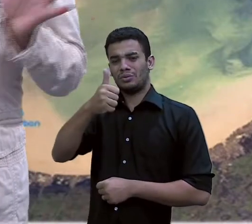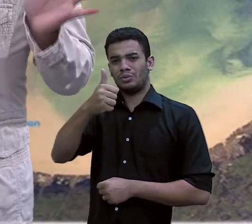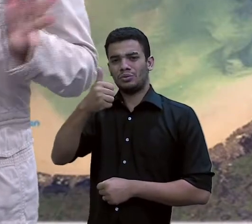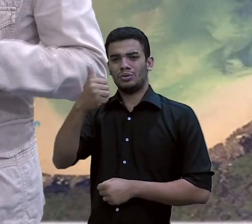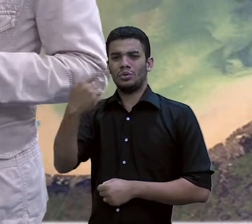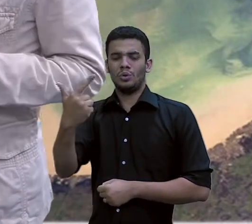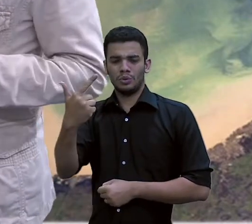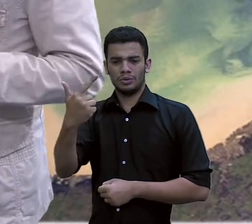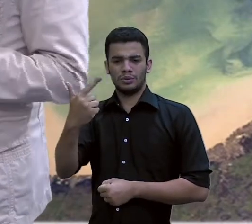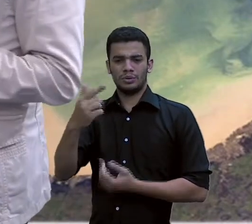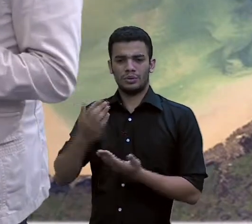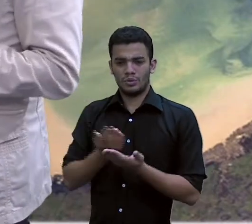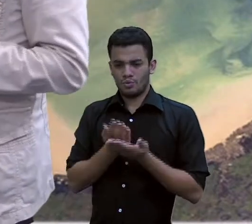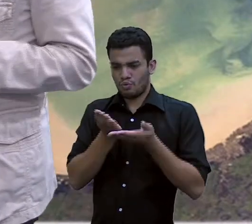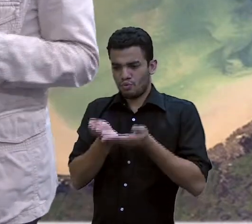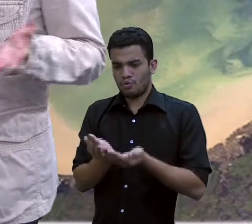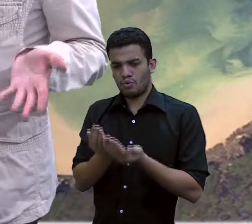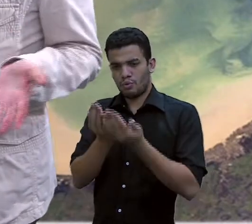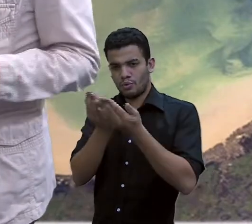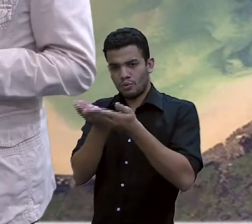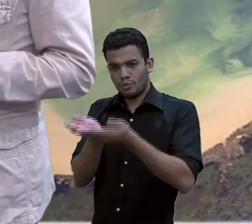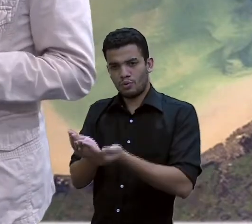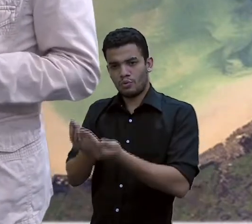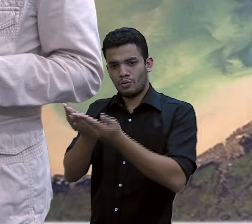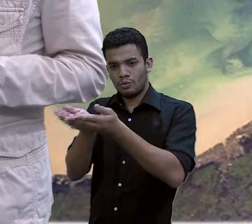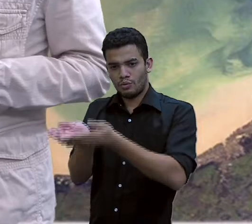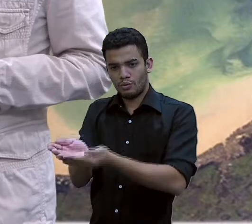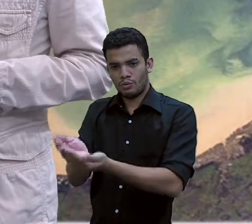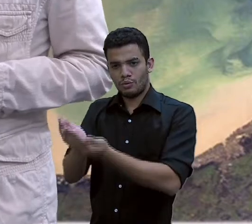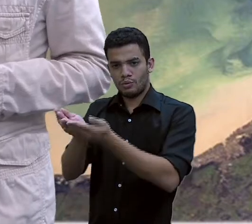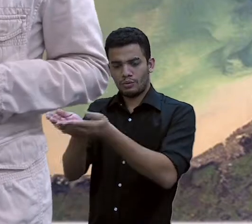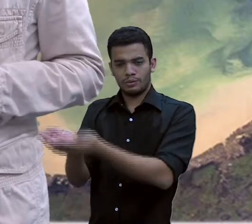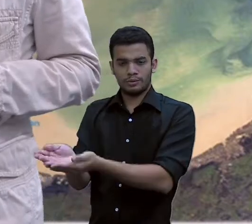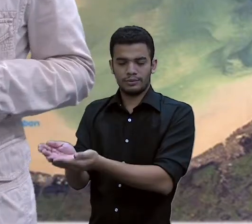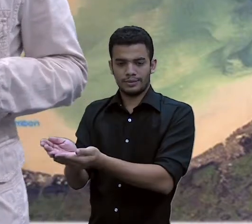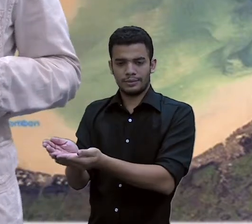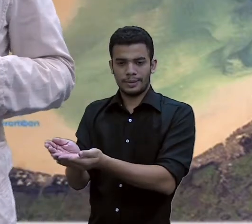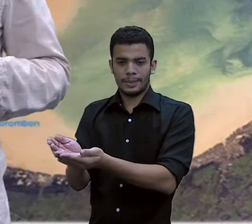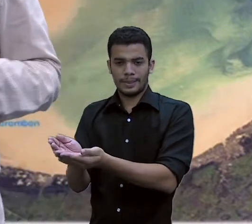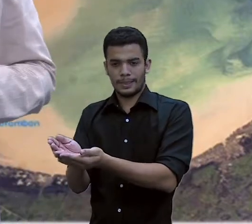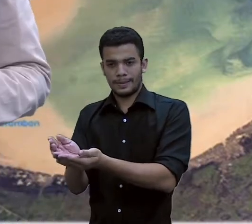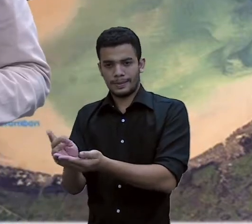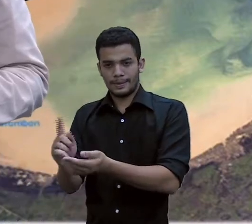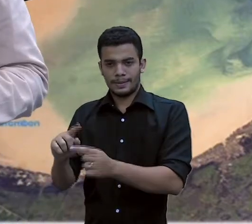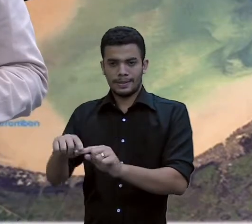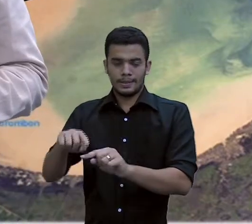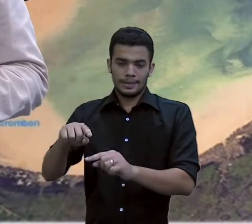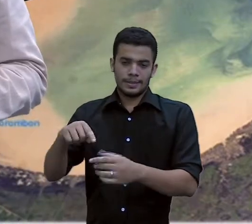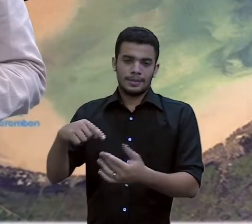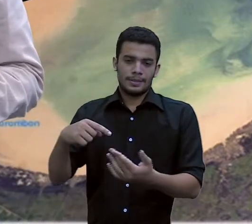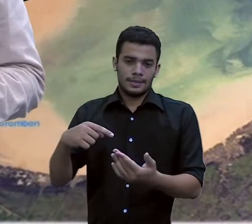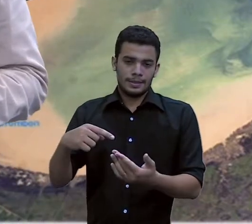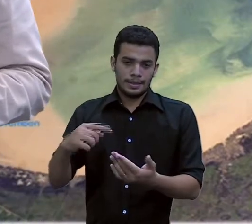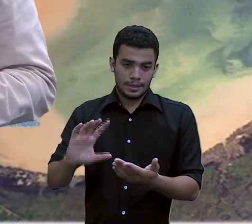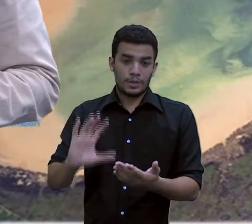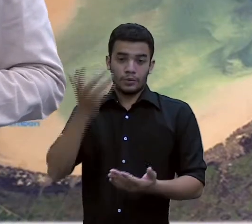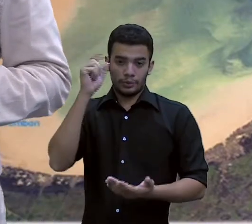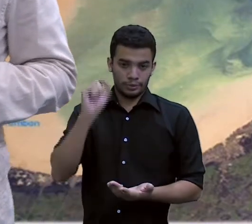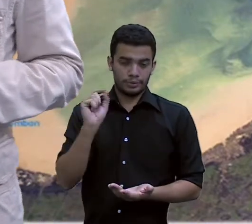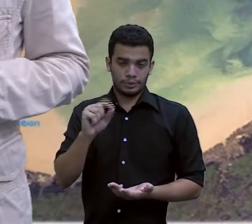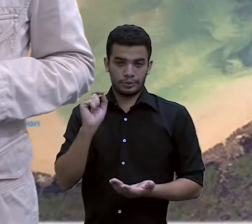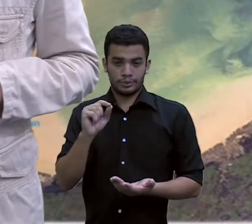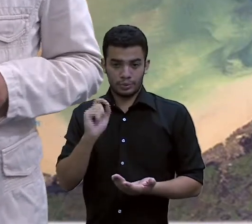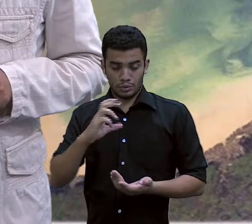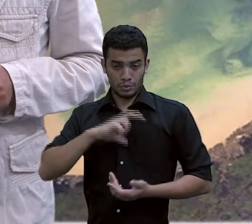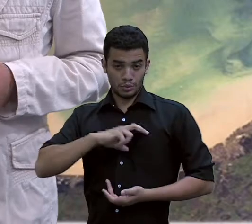Mas os espanhóis ergueram a primeira cidade, Buenos Aires, em 1535, na margem sul do Prata. Na época, os